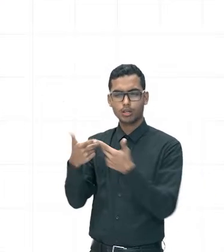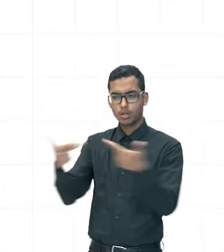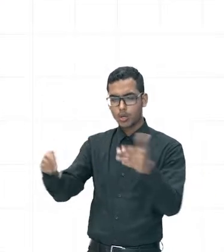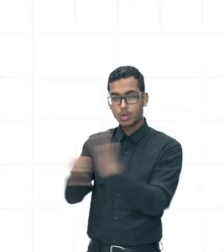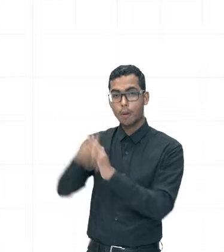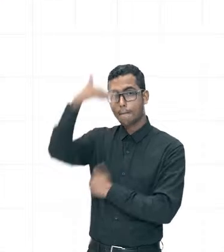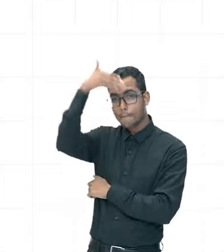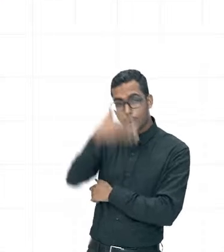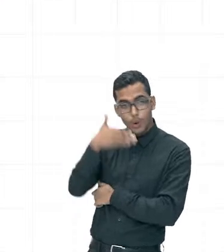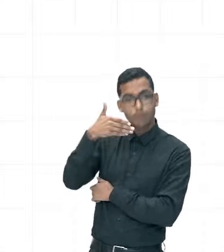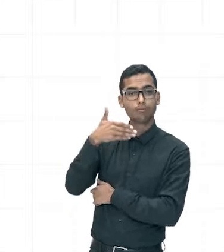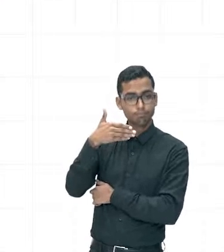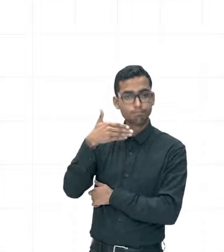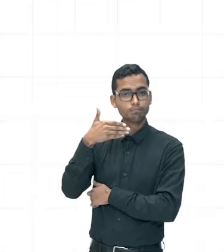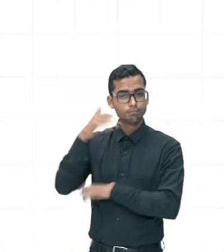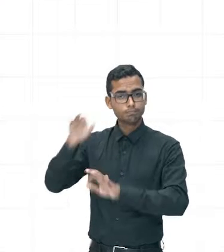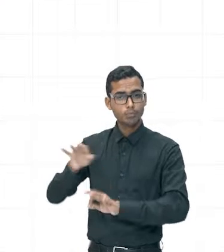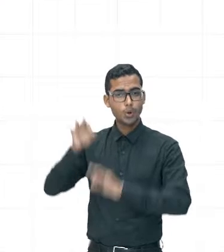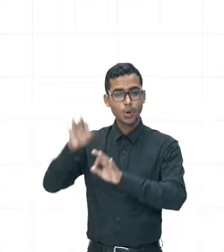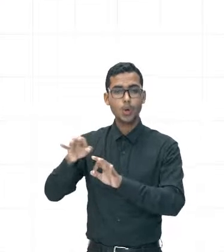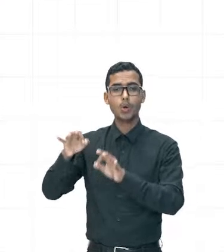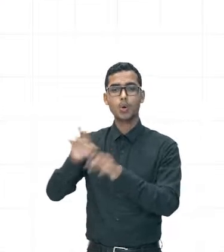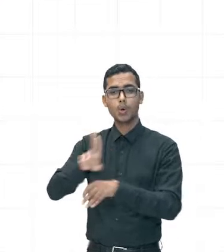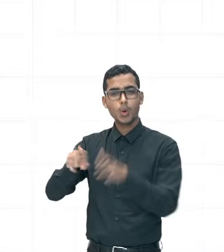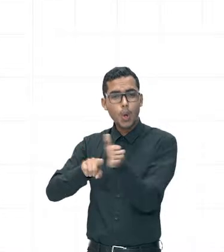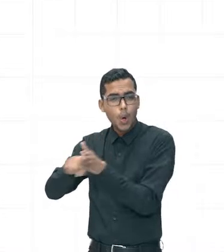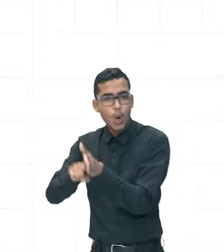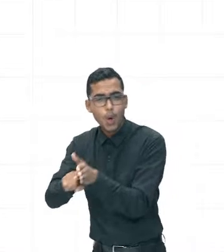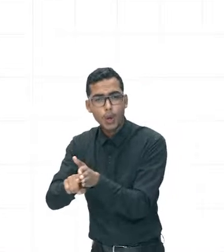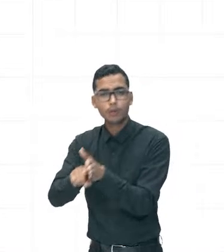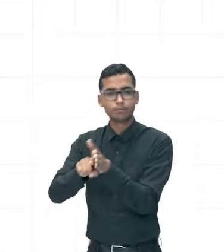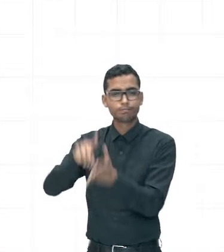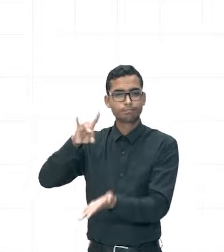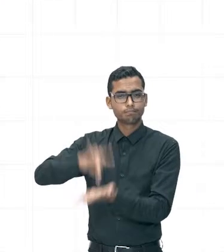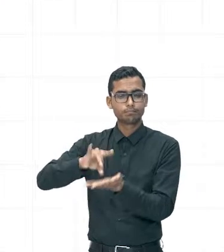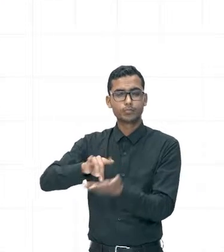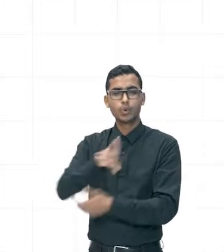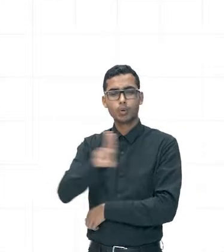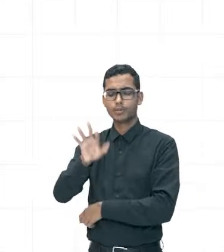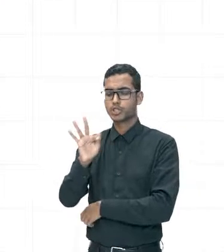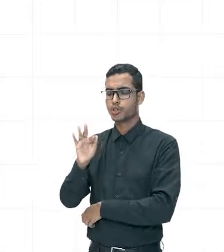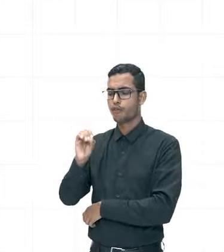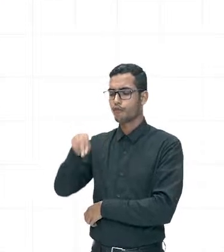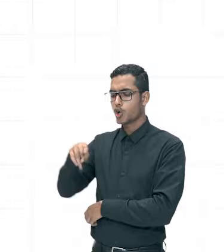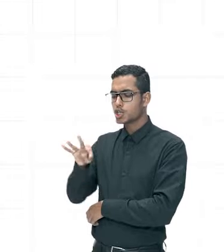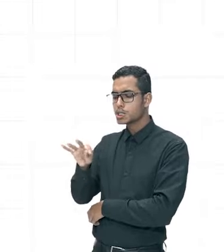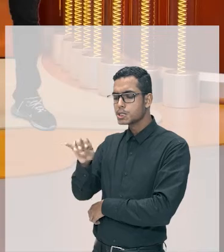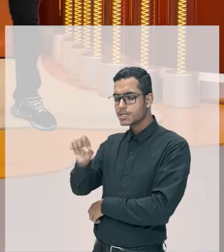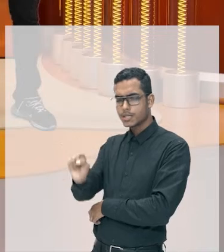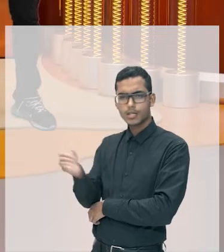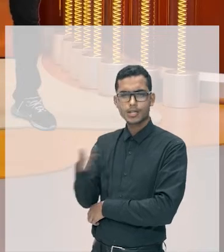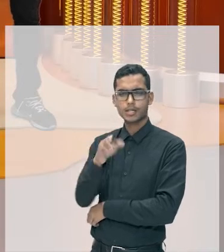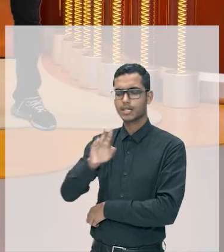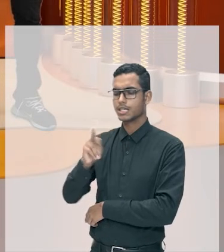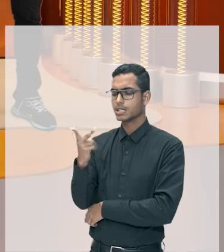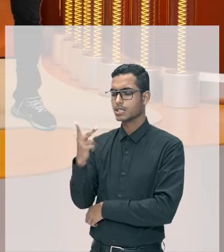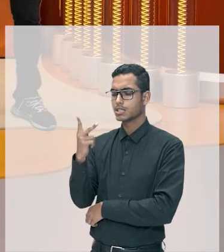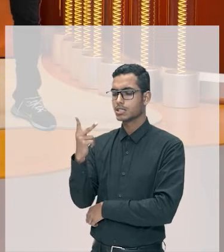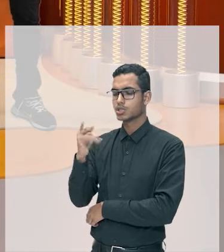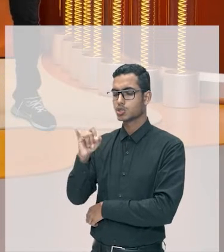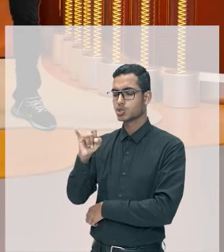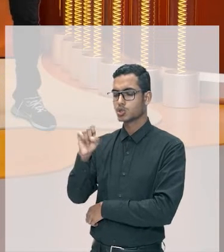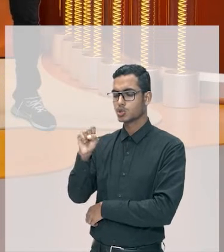de fontes históricas. Isso mesmo, olha só. Então, é uma fotografia que a